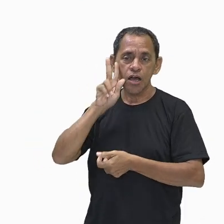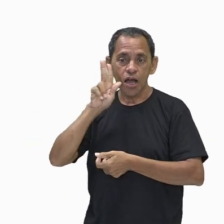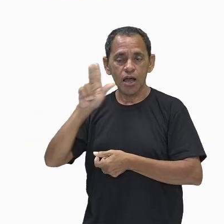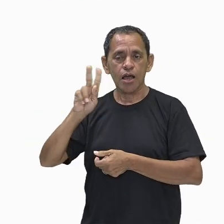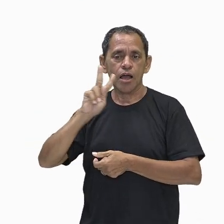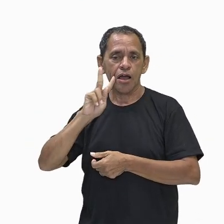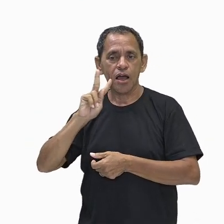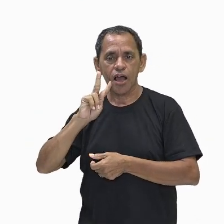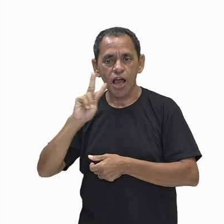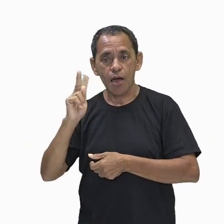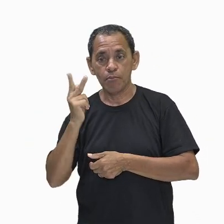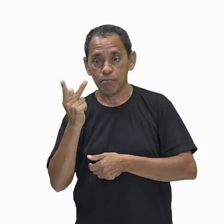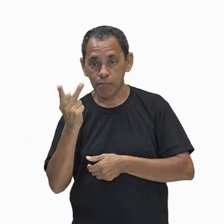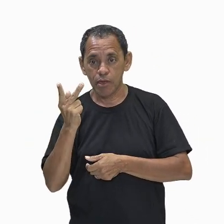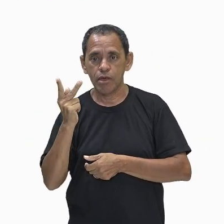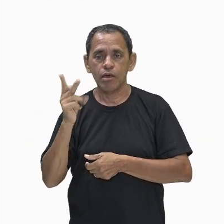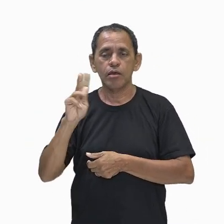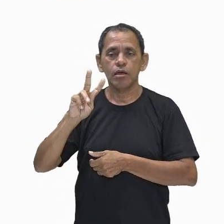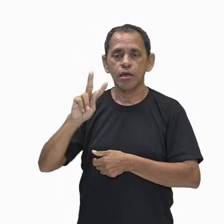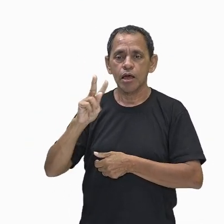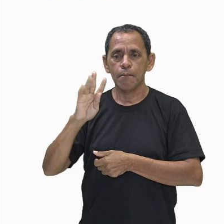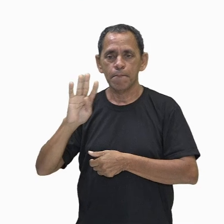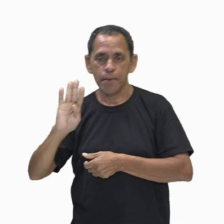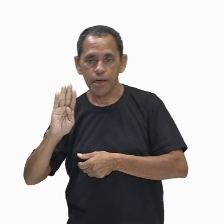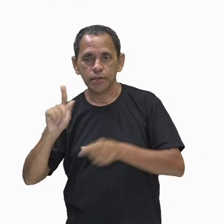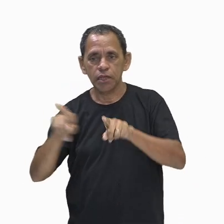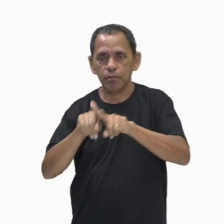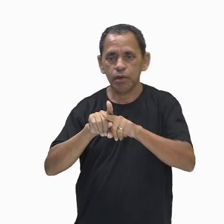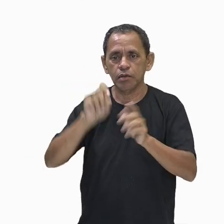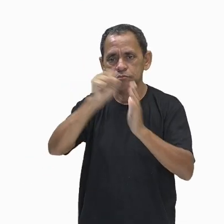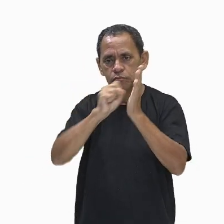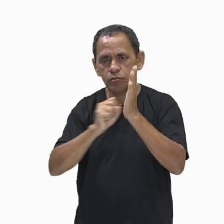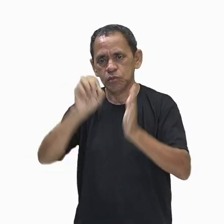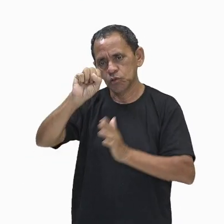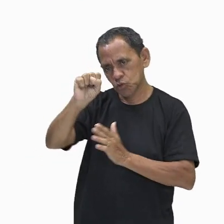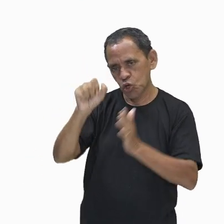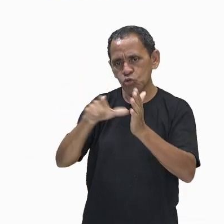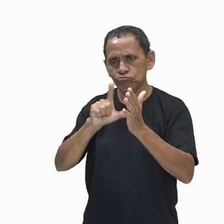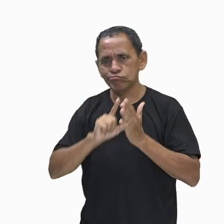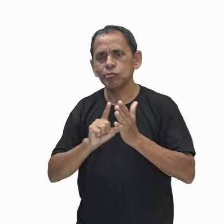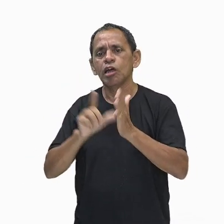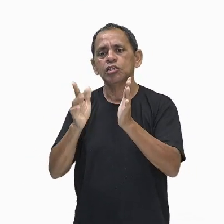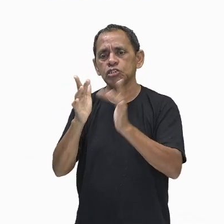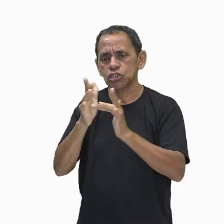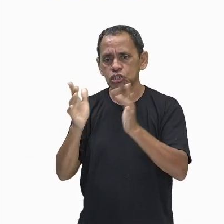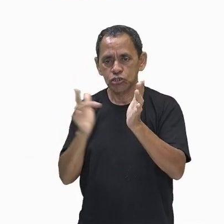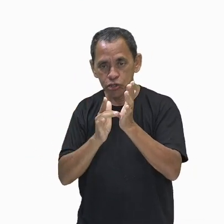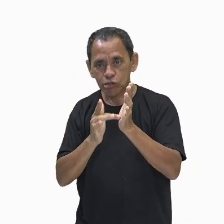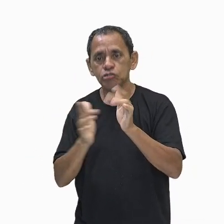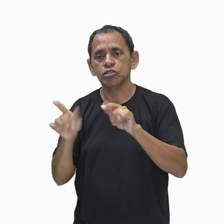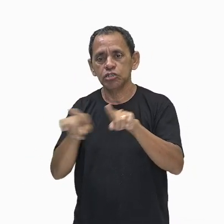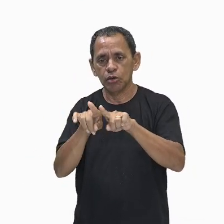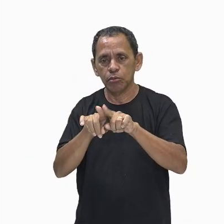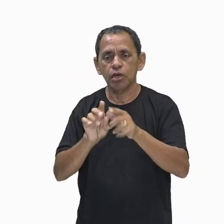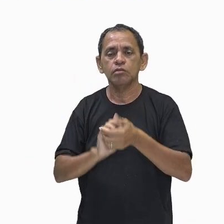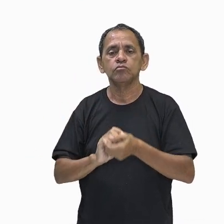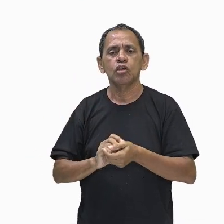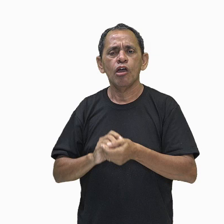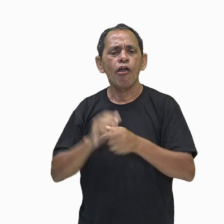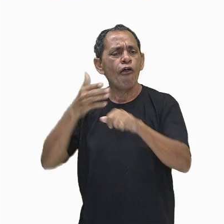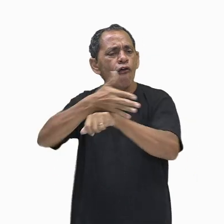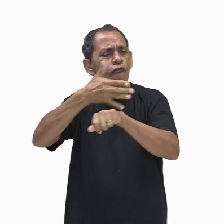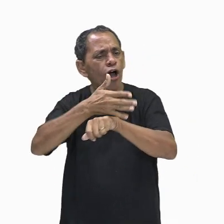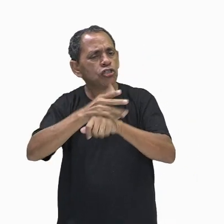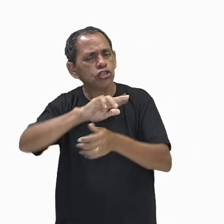Enfraquecimento do Estado a partir do século 8 a.C., o Egito foi sucessivamente invadido por núbios, assírios e persas, até